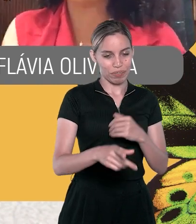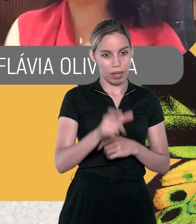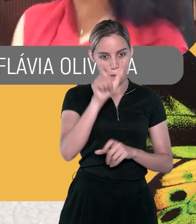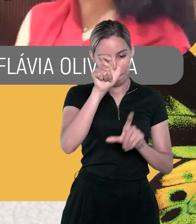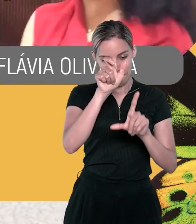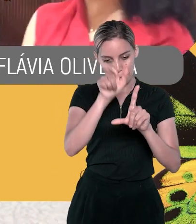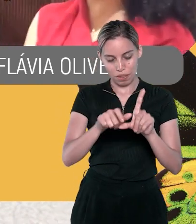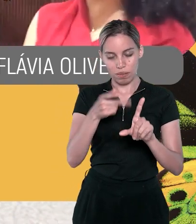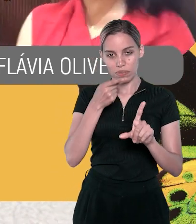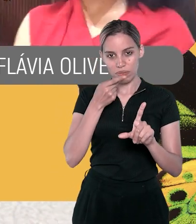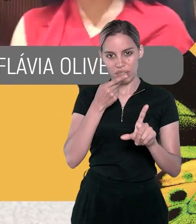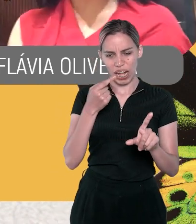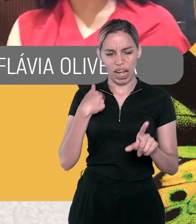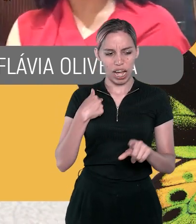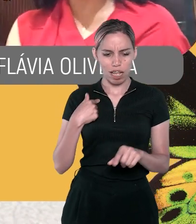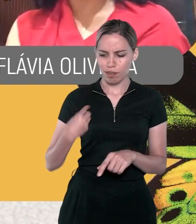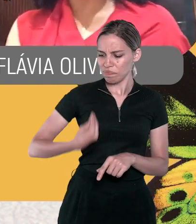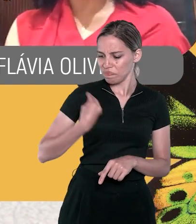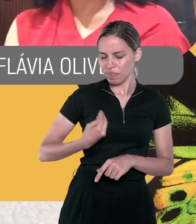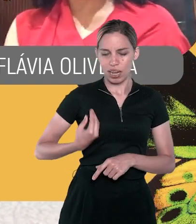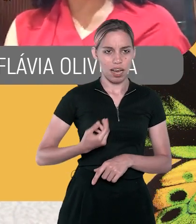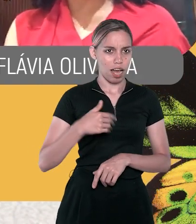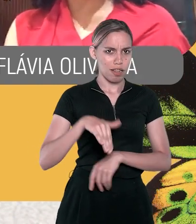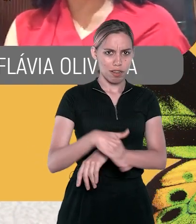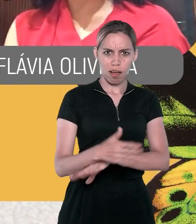mas eu não vou mais estar na rua, né?